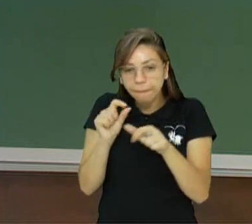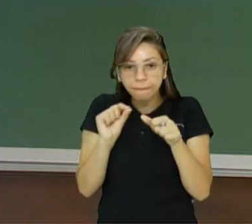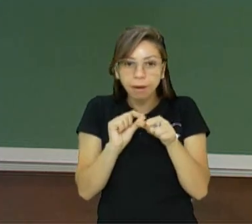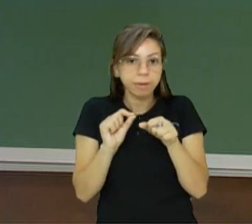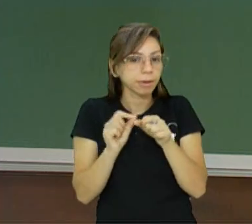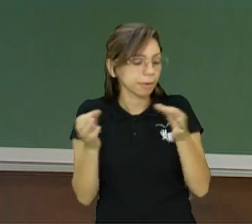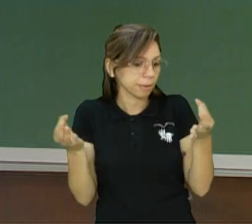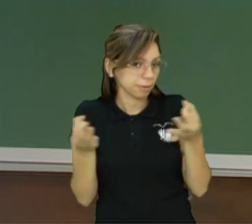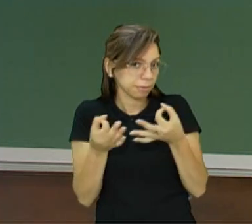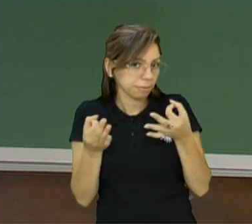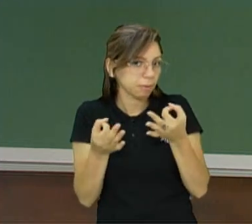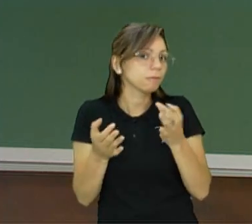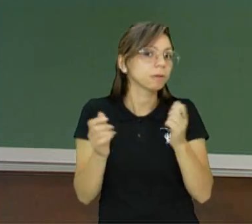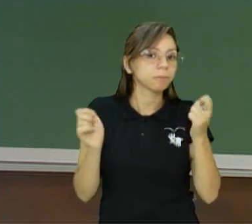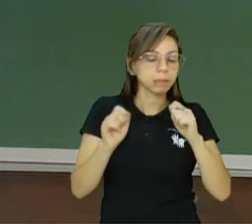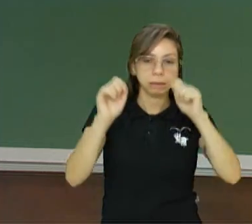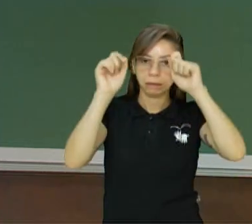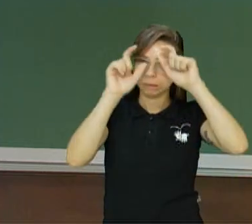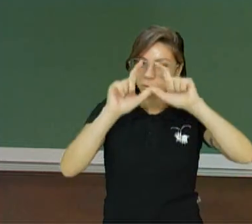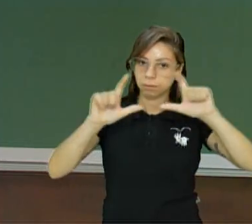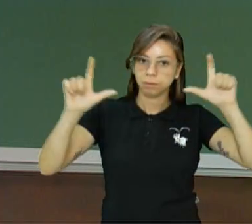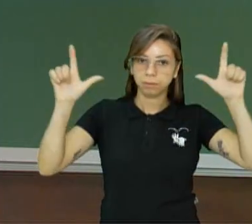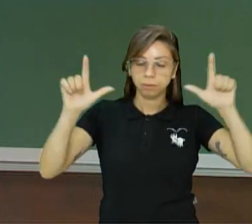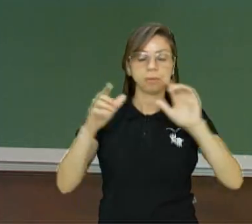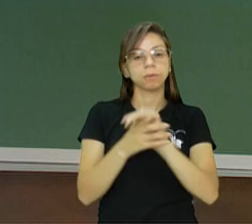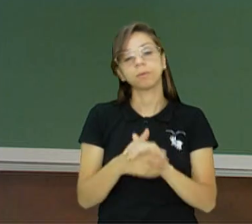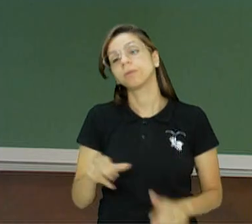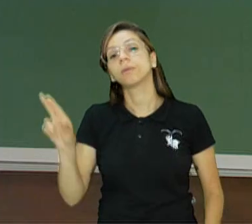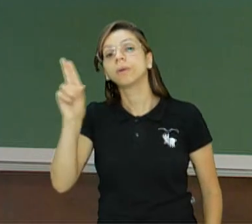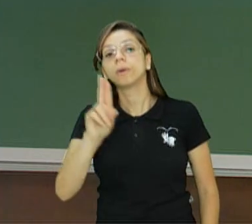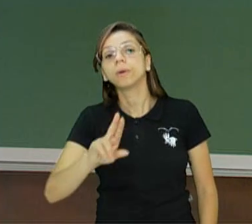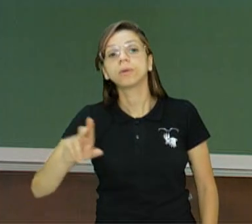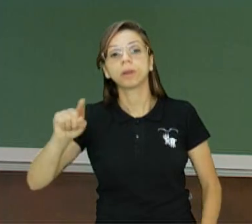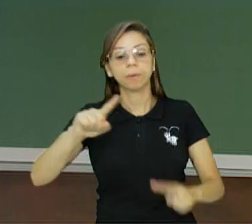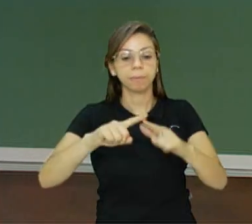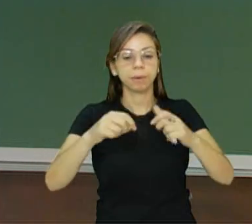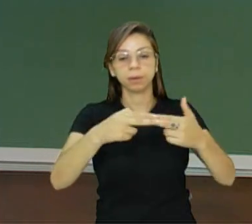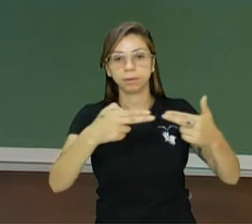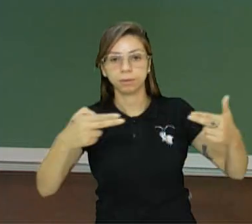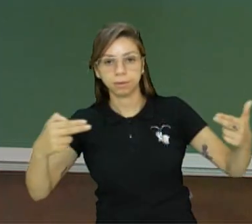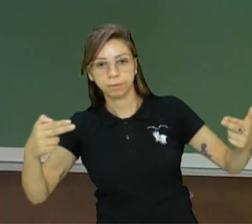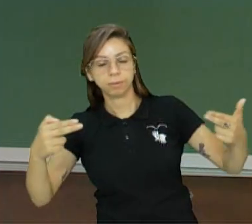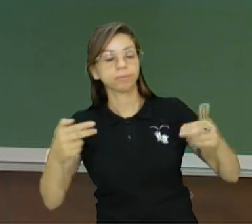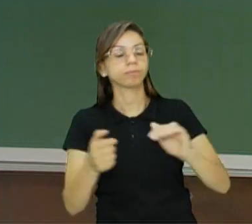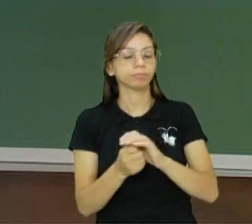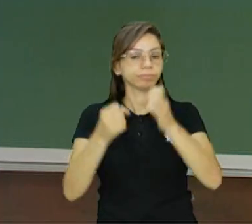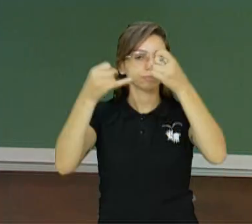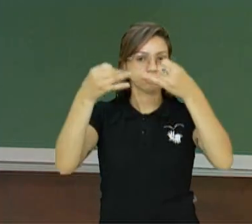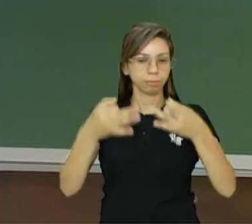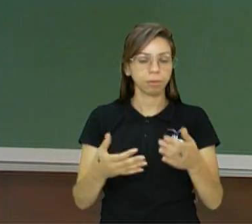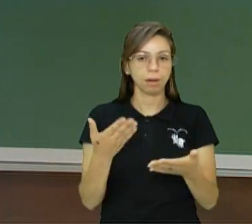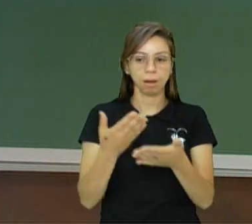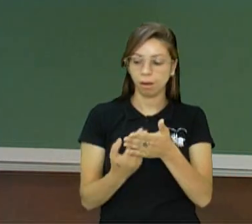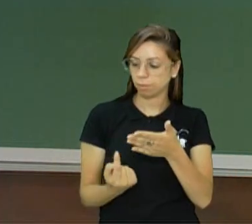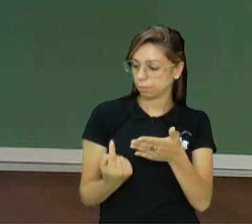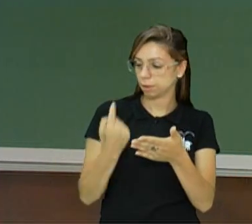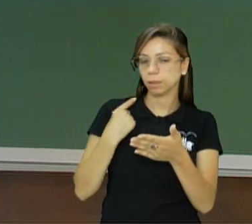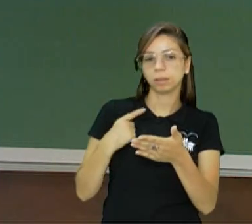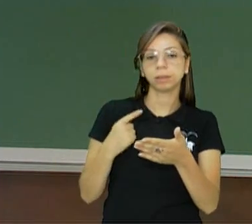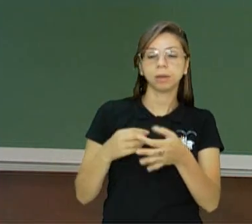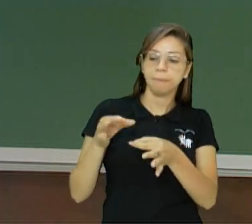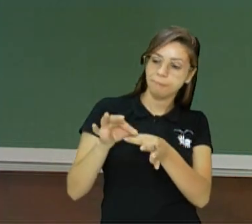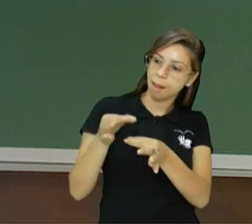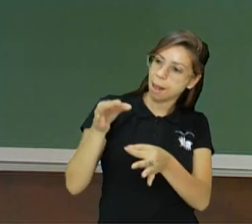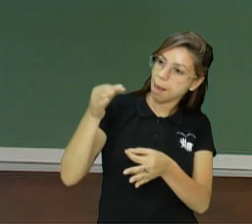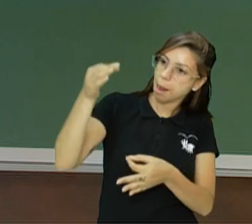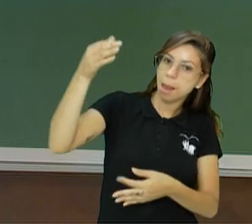tem que prestar atenção lá, usar o material que vai estar aqui que a prof vai falar. Lembro lá na outra aula que tinha uma lista de material que eu